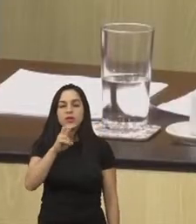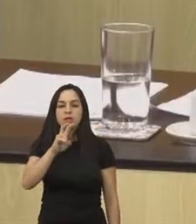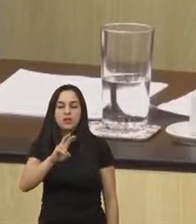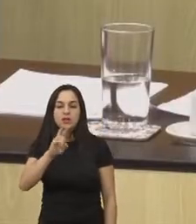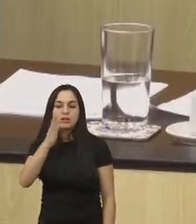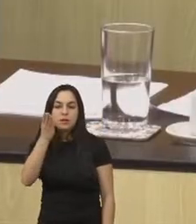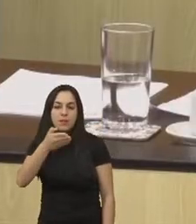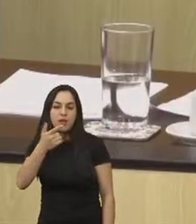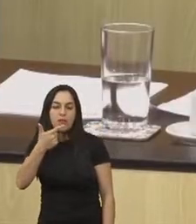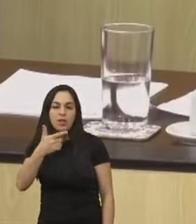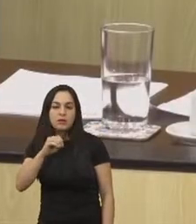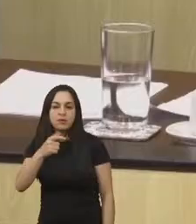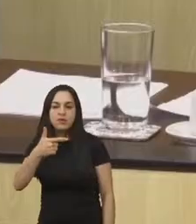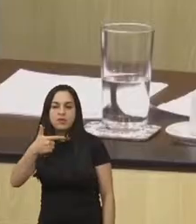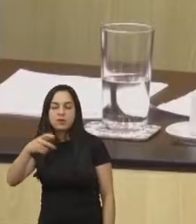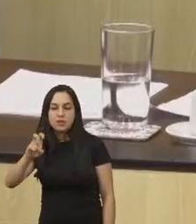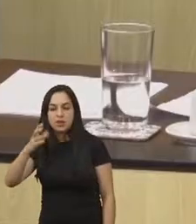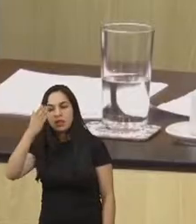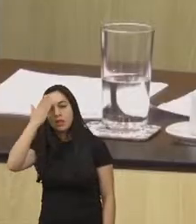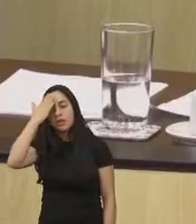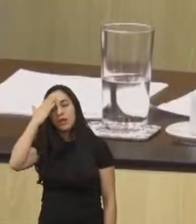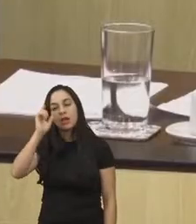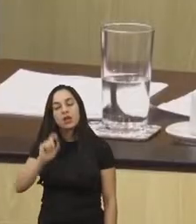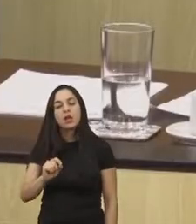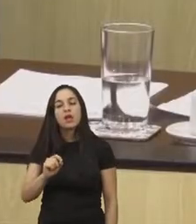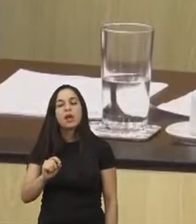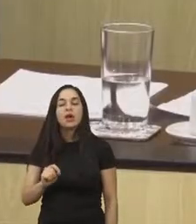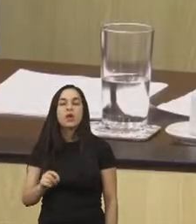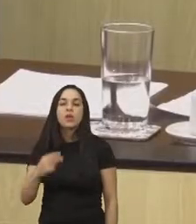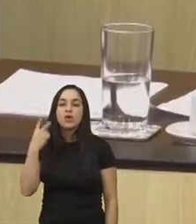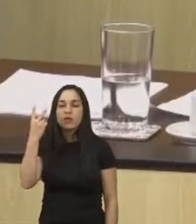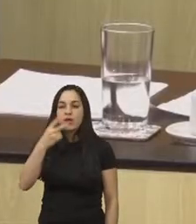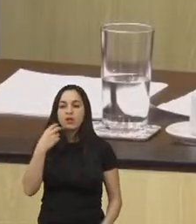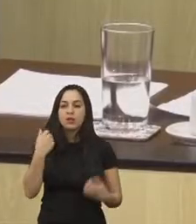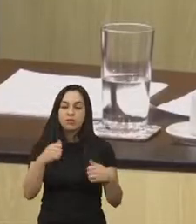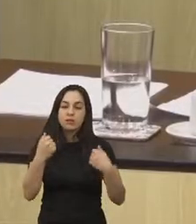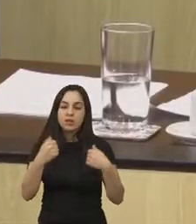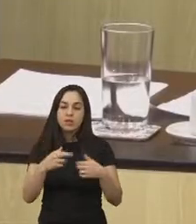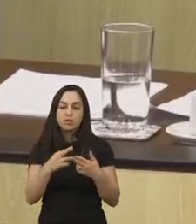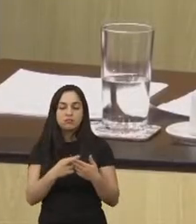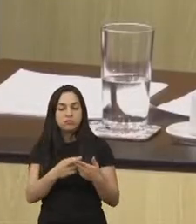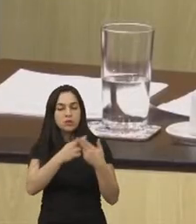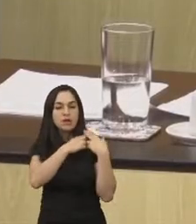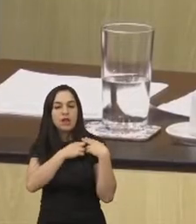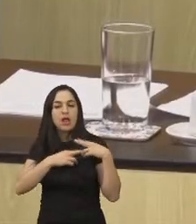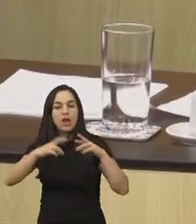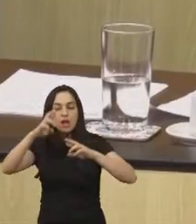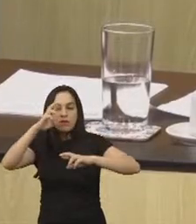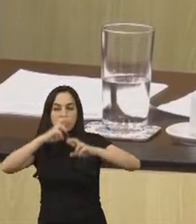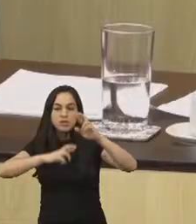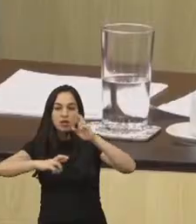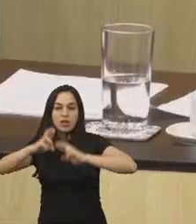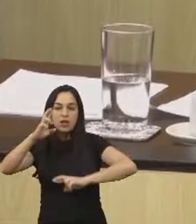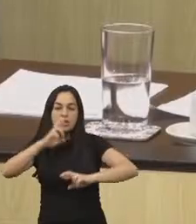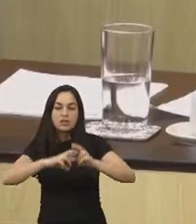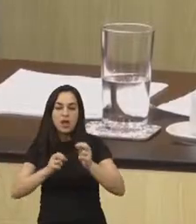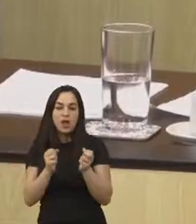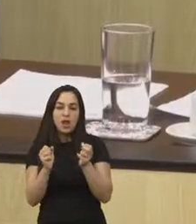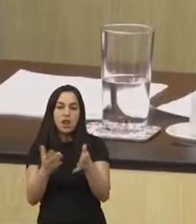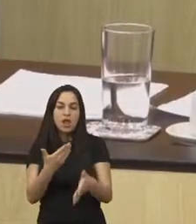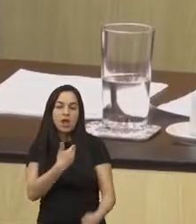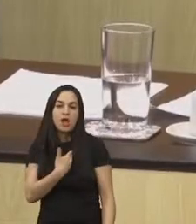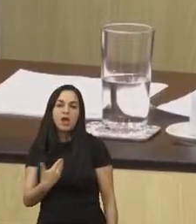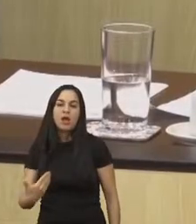85/2025. Considerando que é dever do vereador fiscalizar os atos da administração pública, especialmente a aplicação